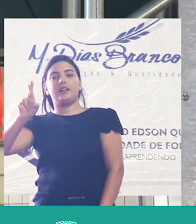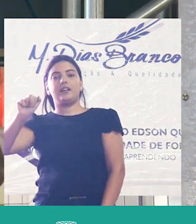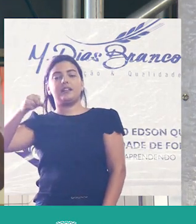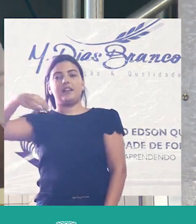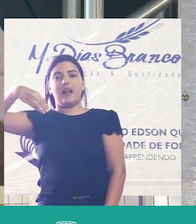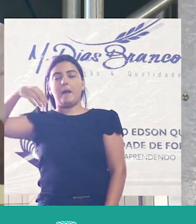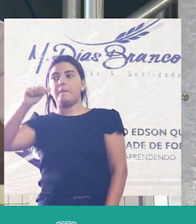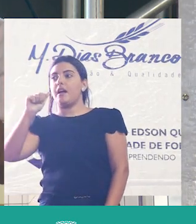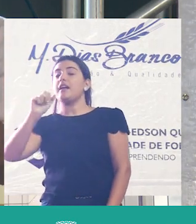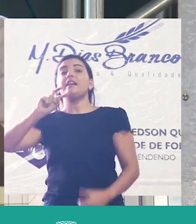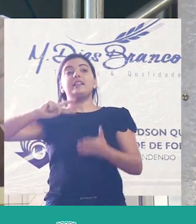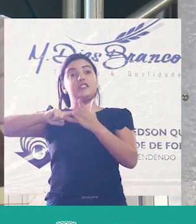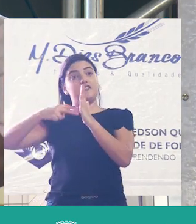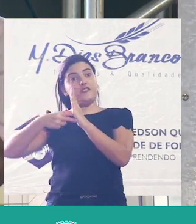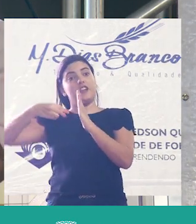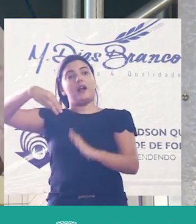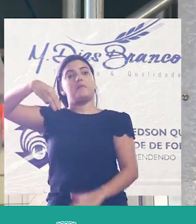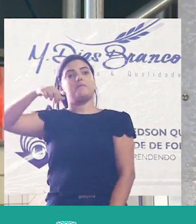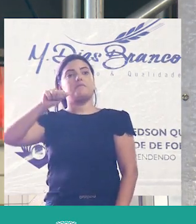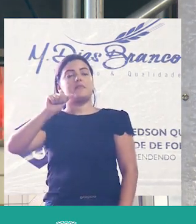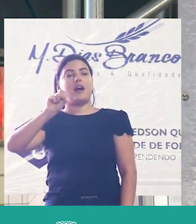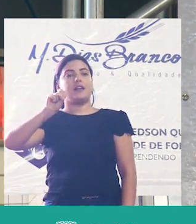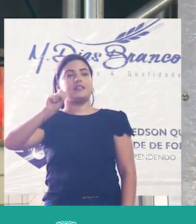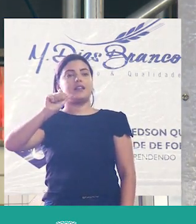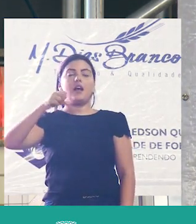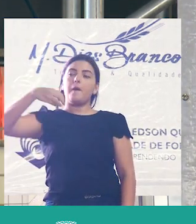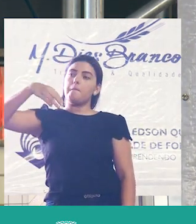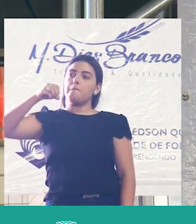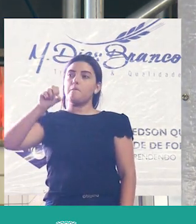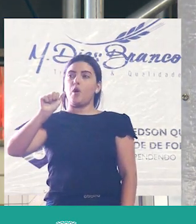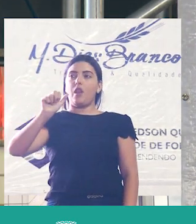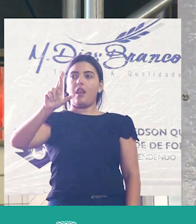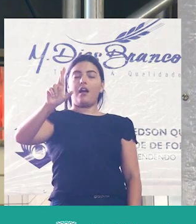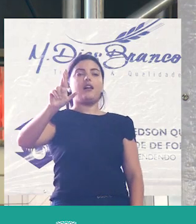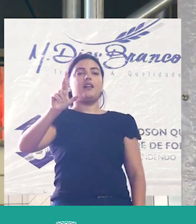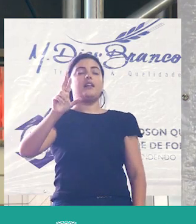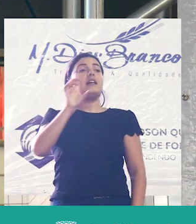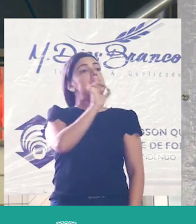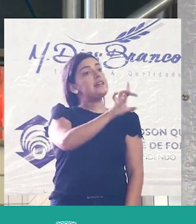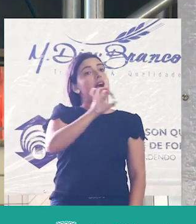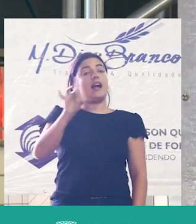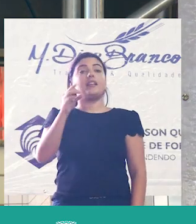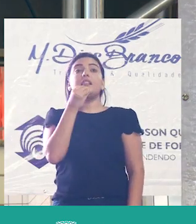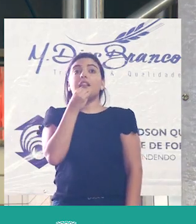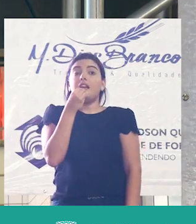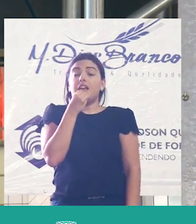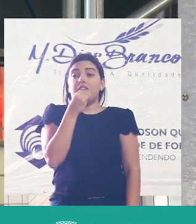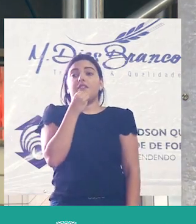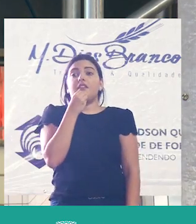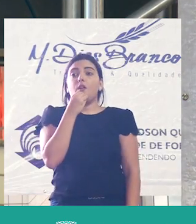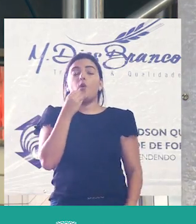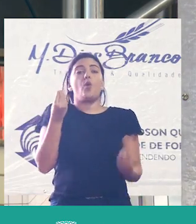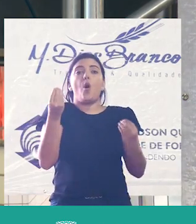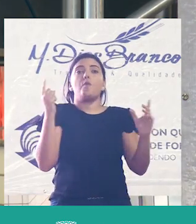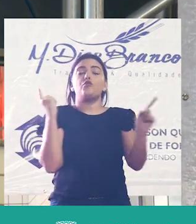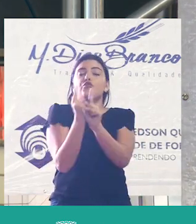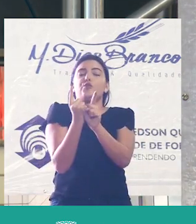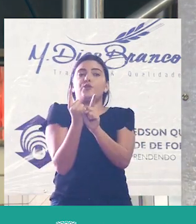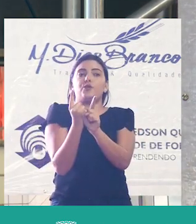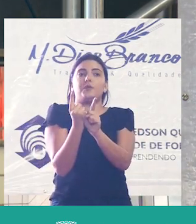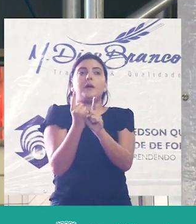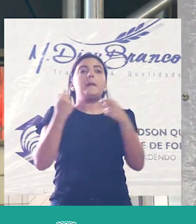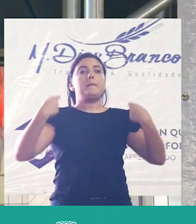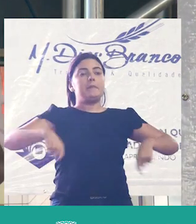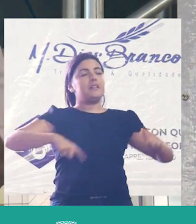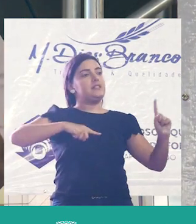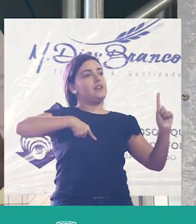massa molar. Cada substância tem a sua massa molar. E para obter a massa molar de cada uma, é só